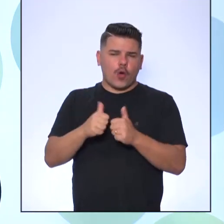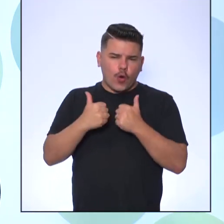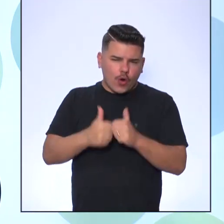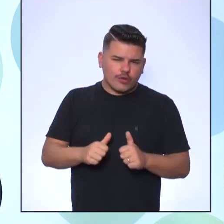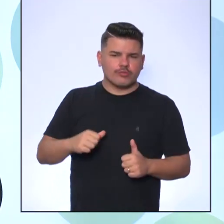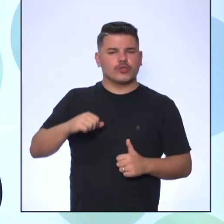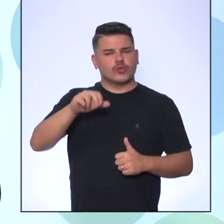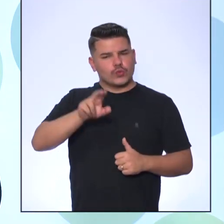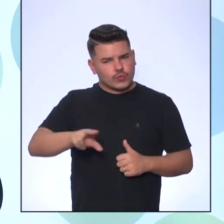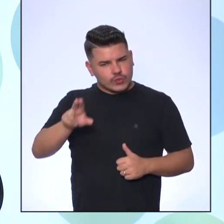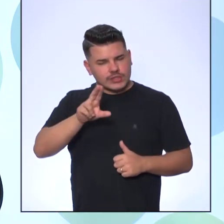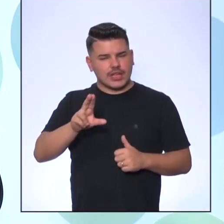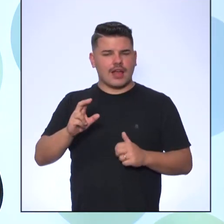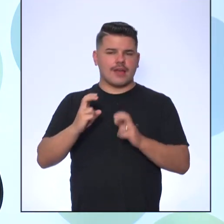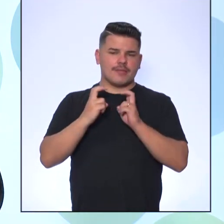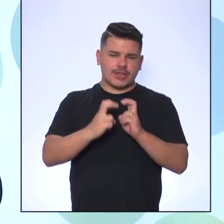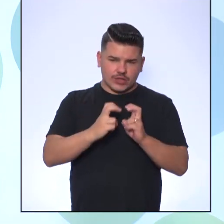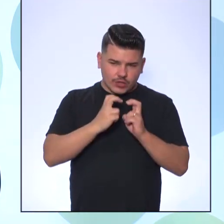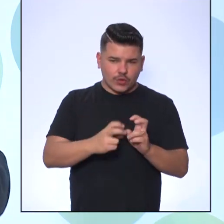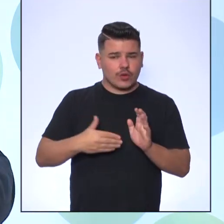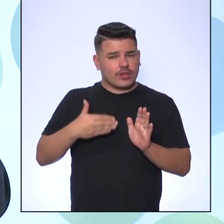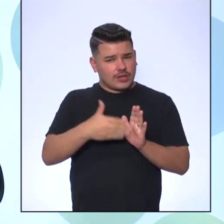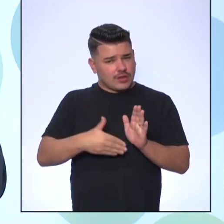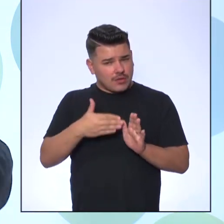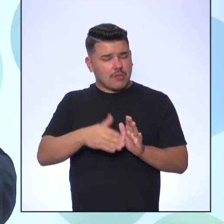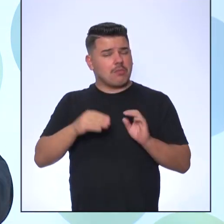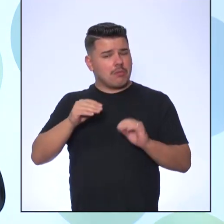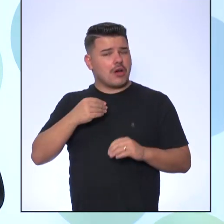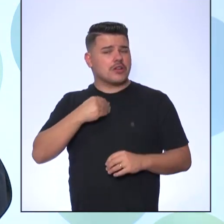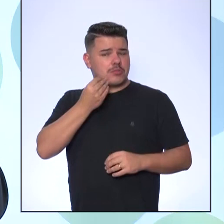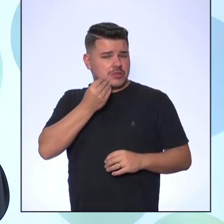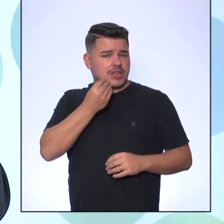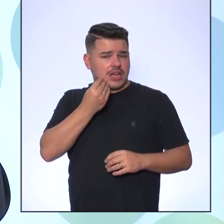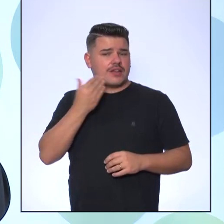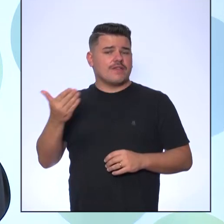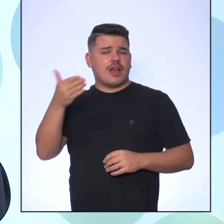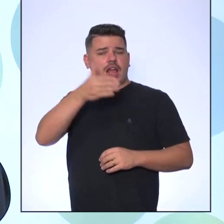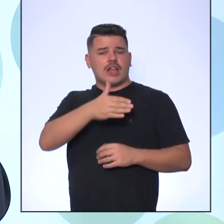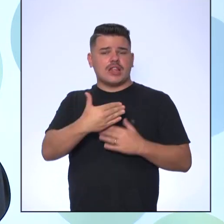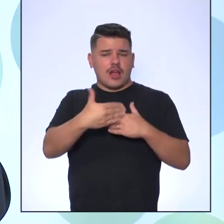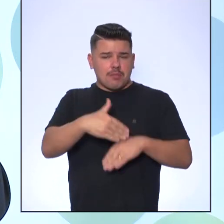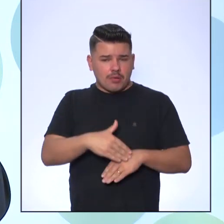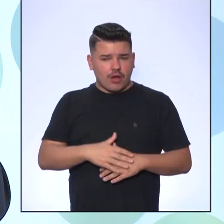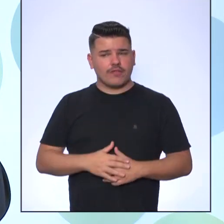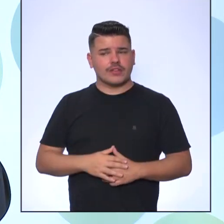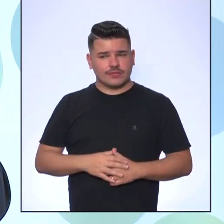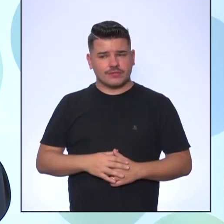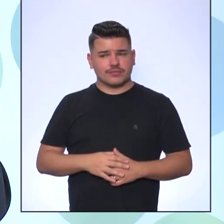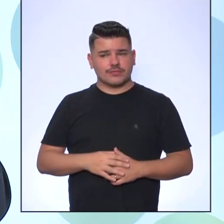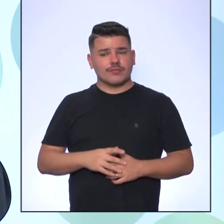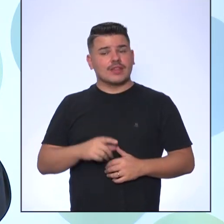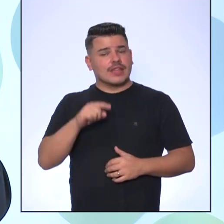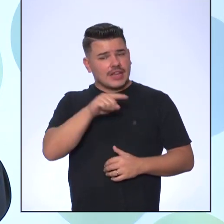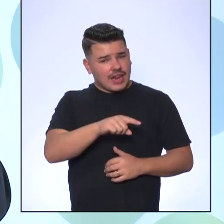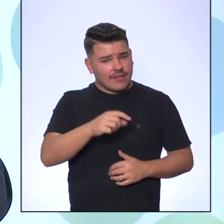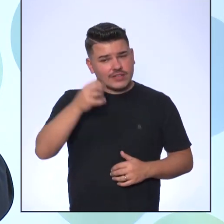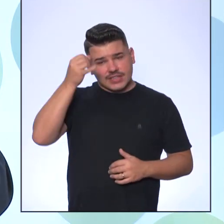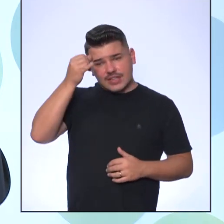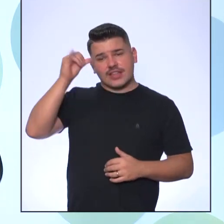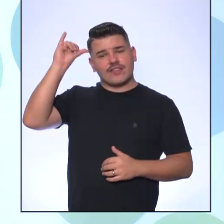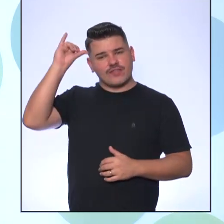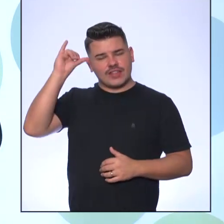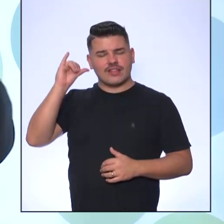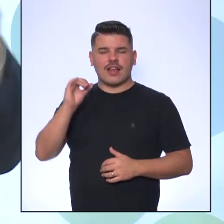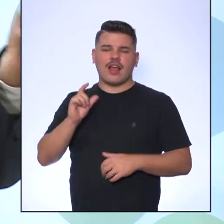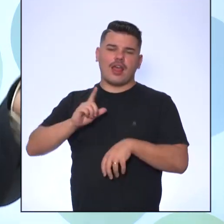transporte público, né, você tem a possibilidade de usar o metrô, o ônibus, enfim, né, e aí você evita aí realmente